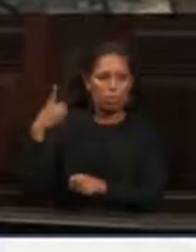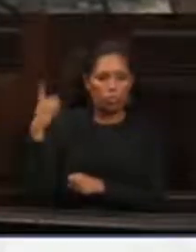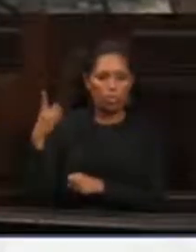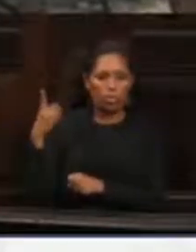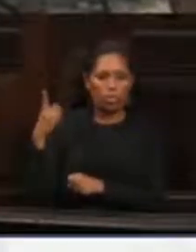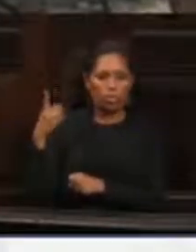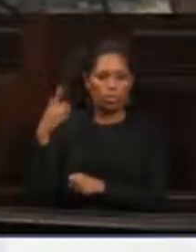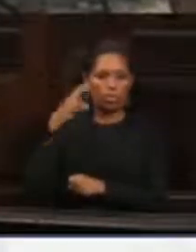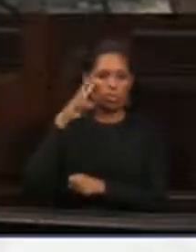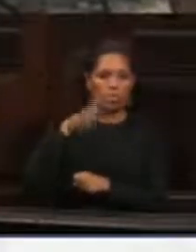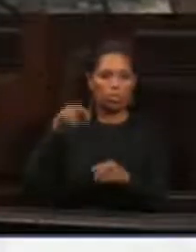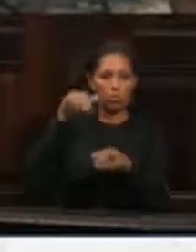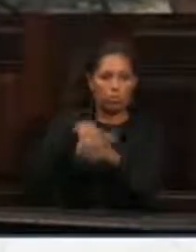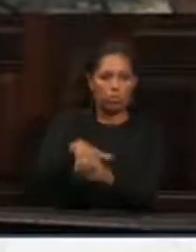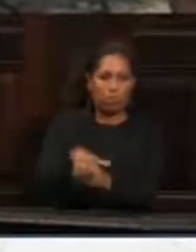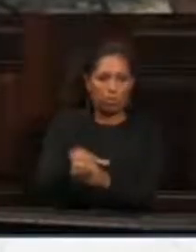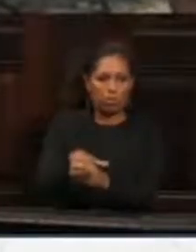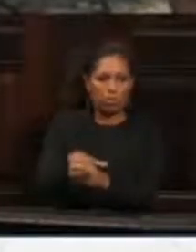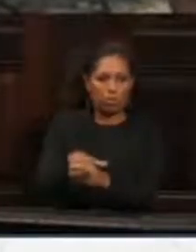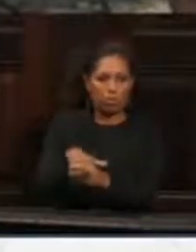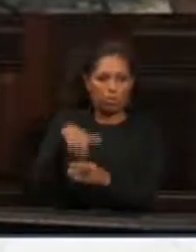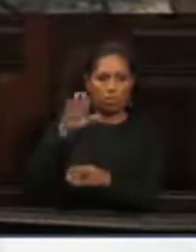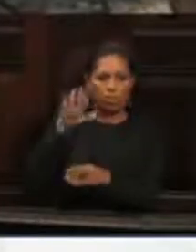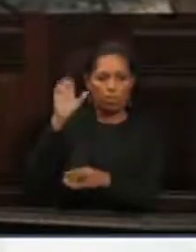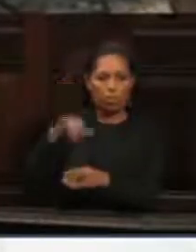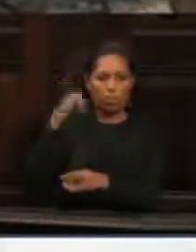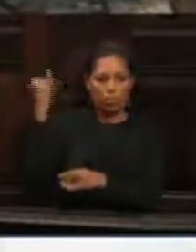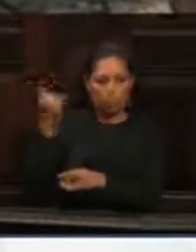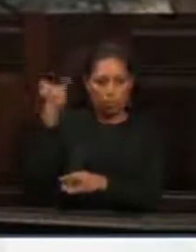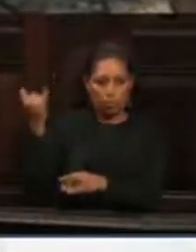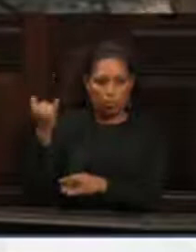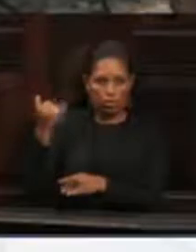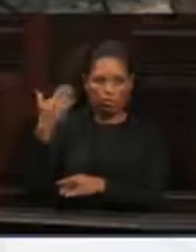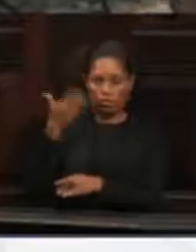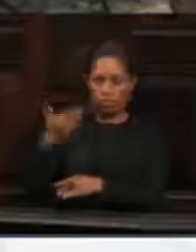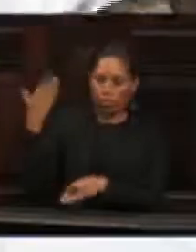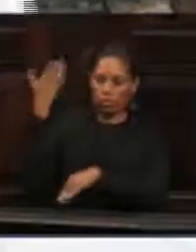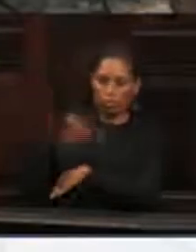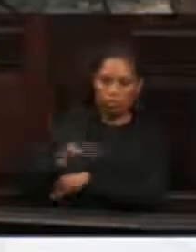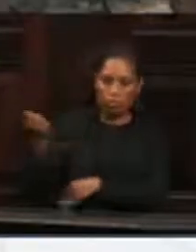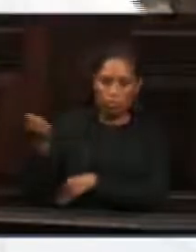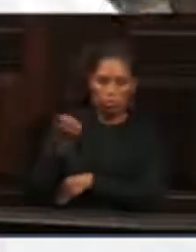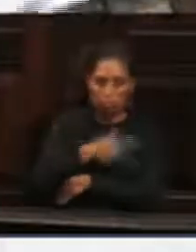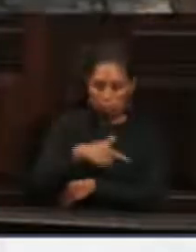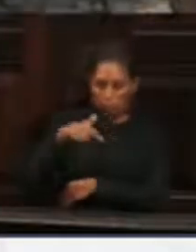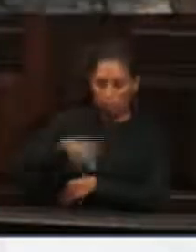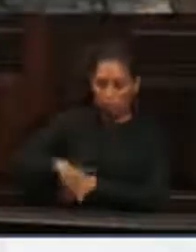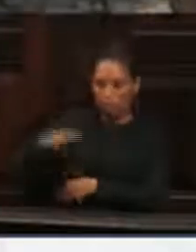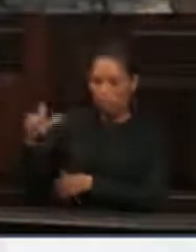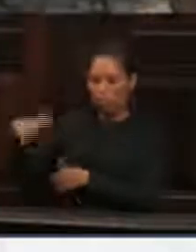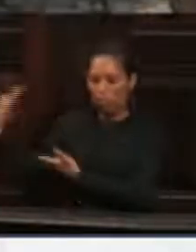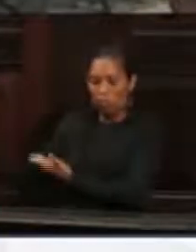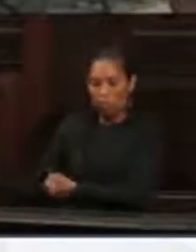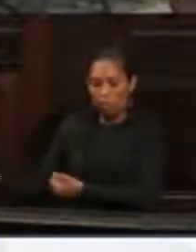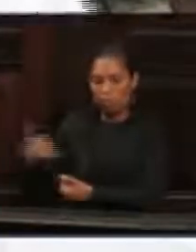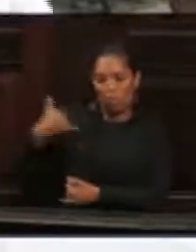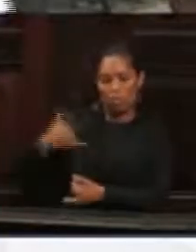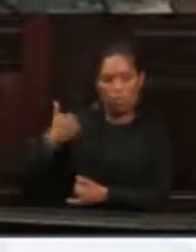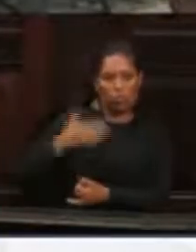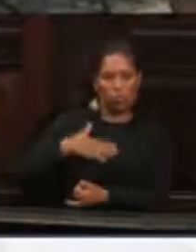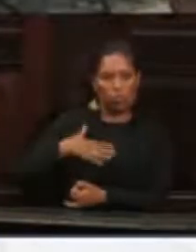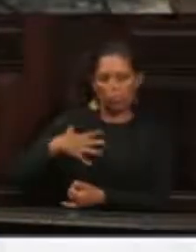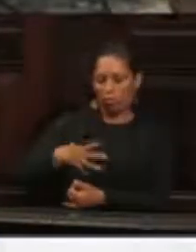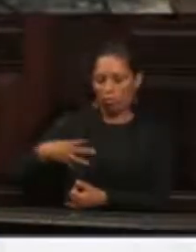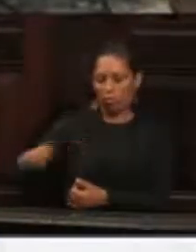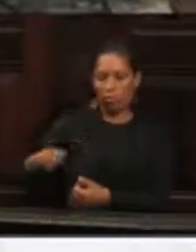de votar. Mas acho importante dizer a você, como você está chegando agora, bem jovem, por ser meu filho, de que no Colégio